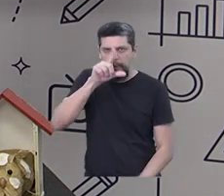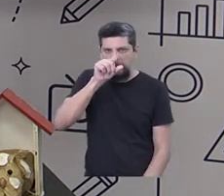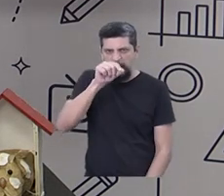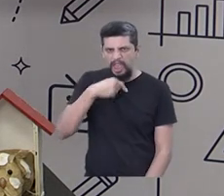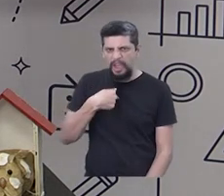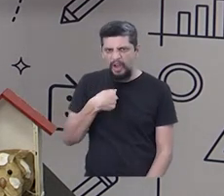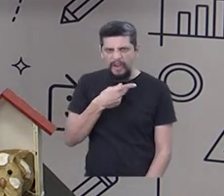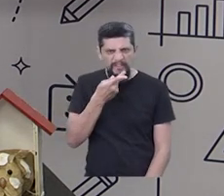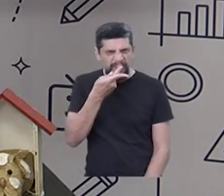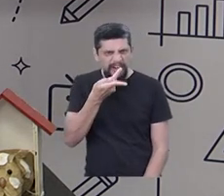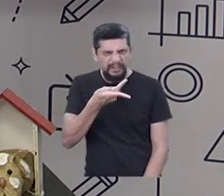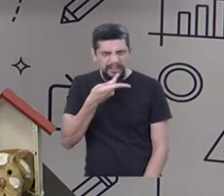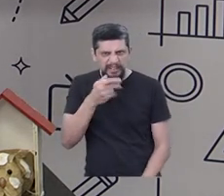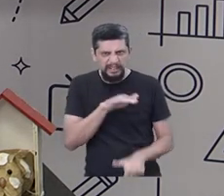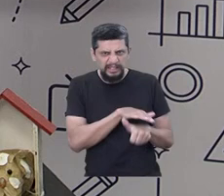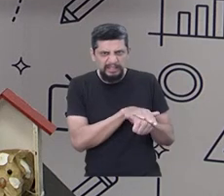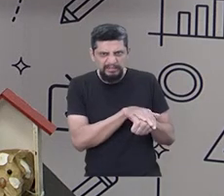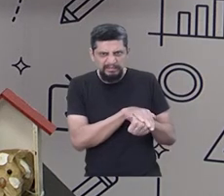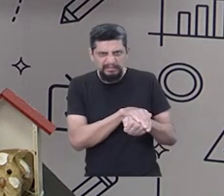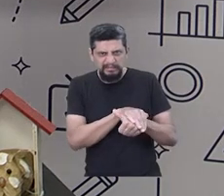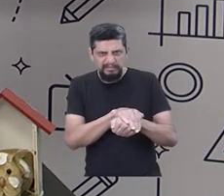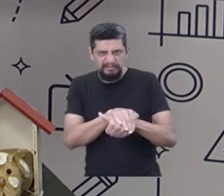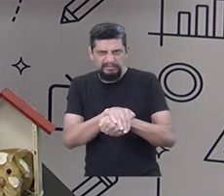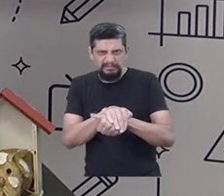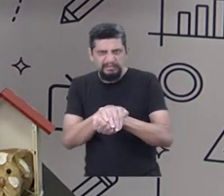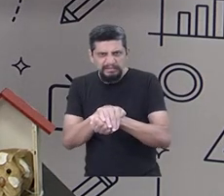Eu falei em jabuti aqui?